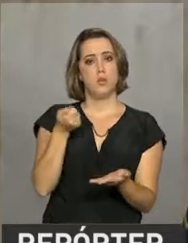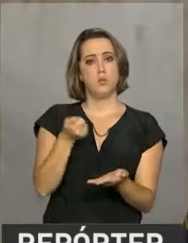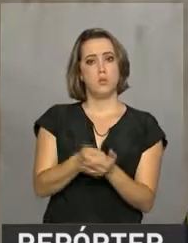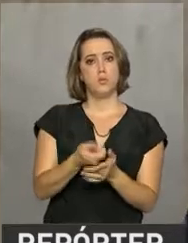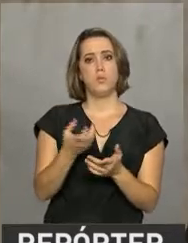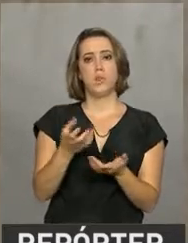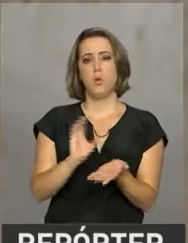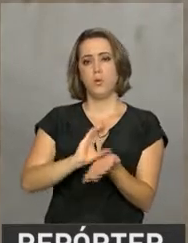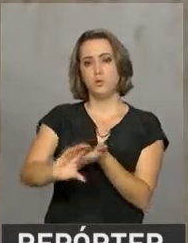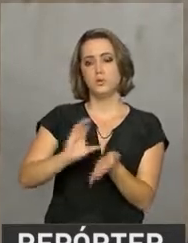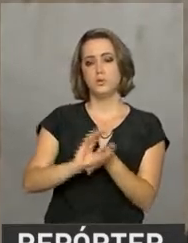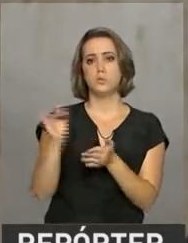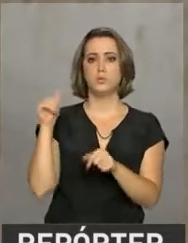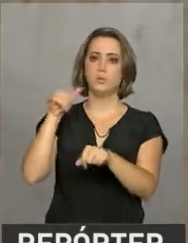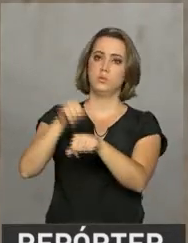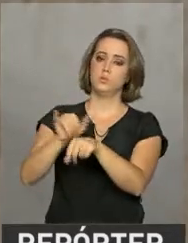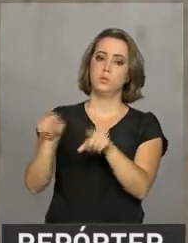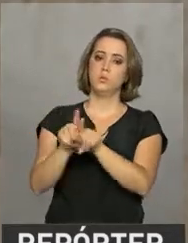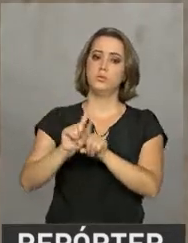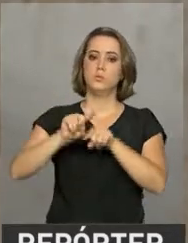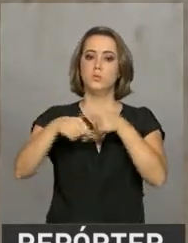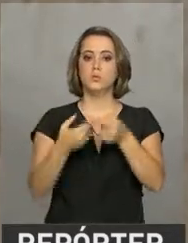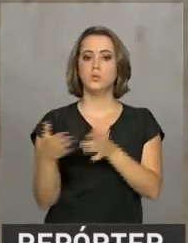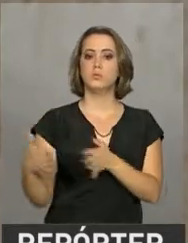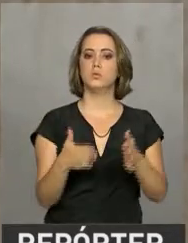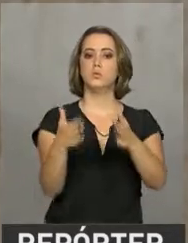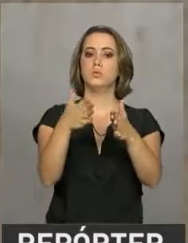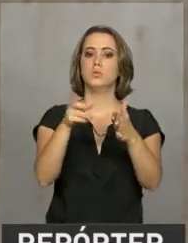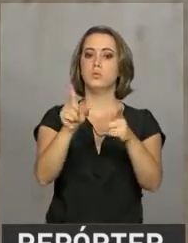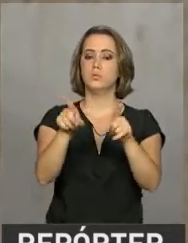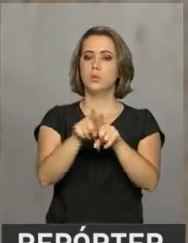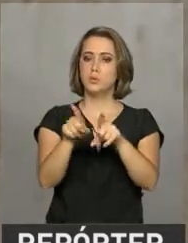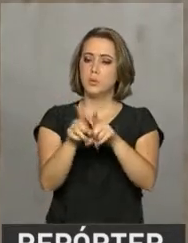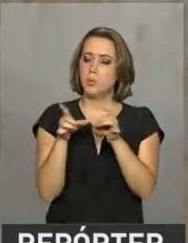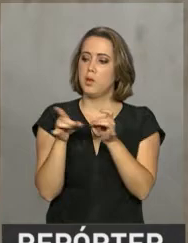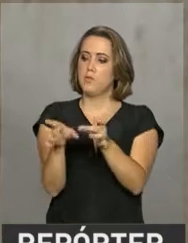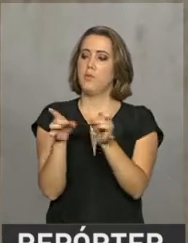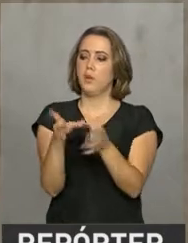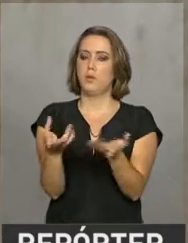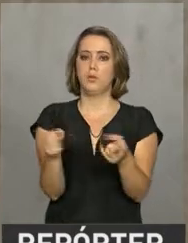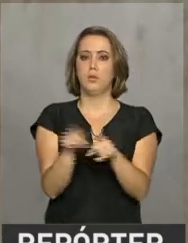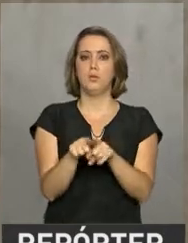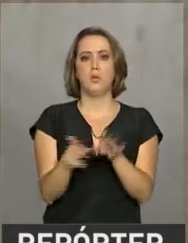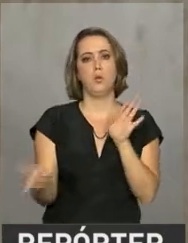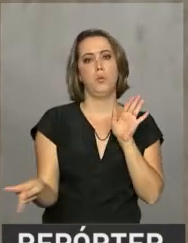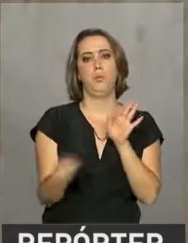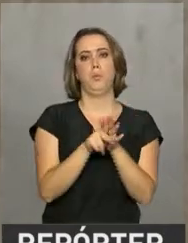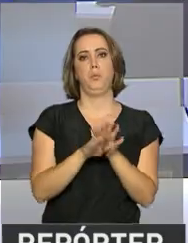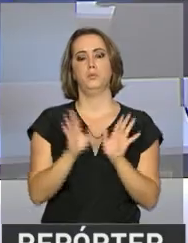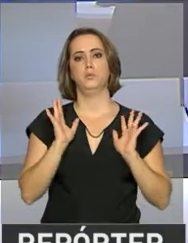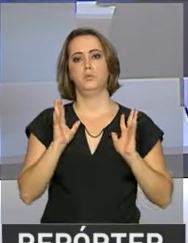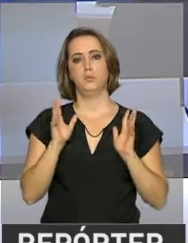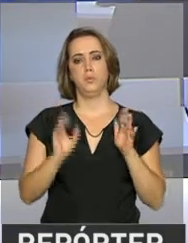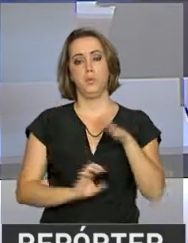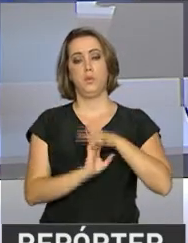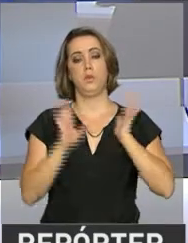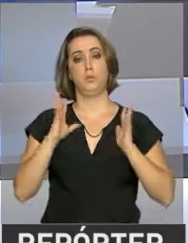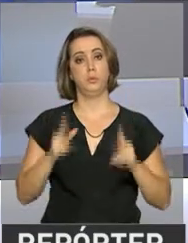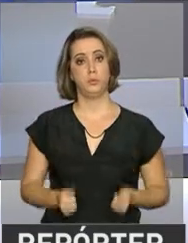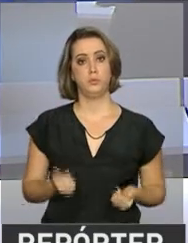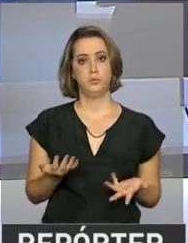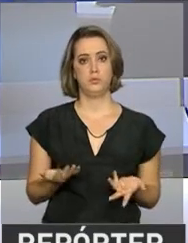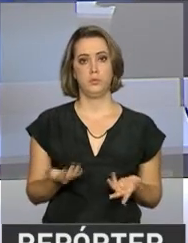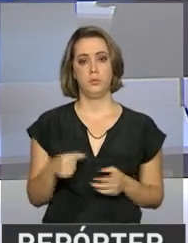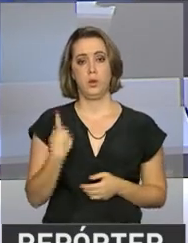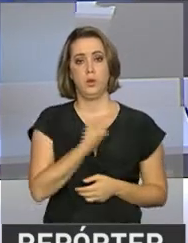renúncia no pós nas rodovias que houver contestou na construção nas próprias empresas saneamento mais